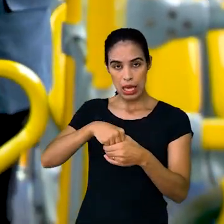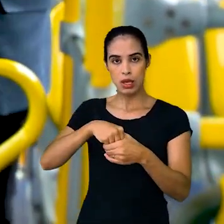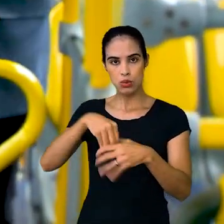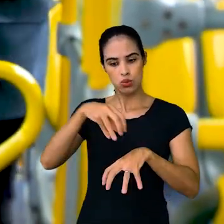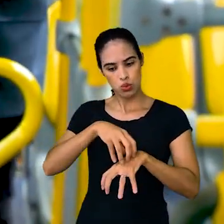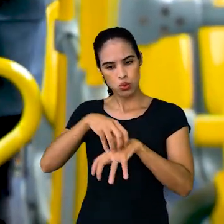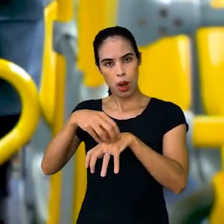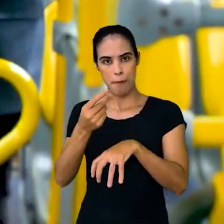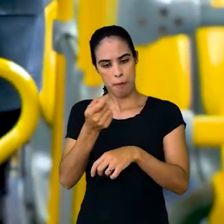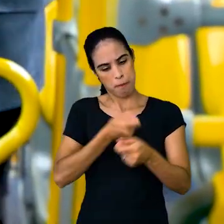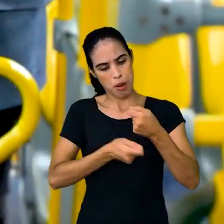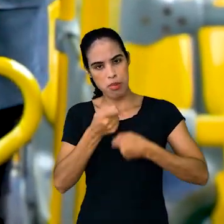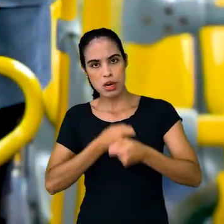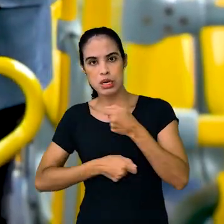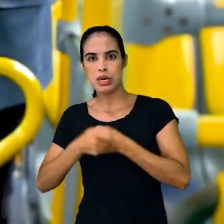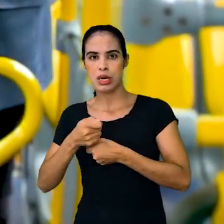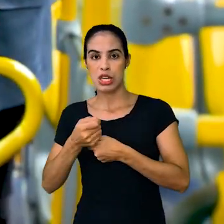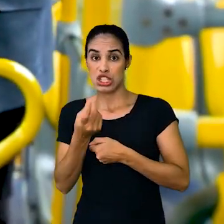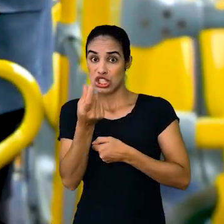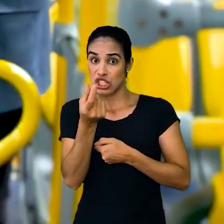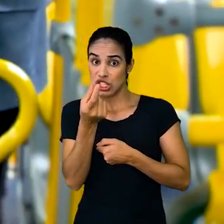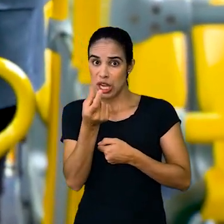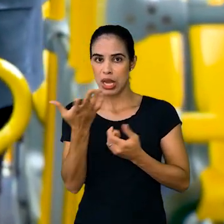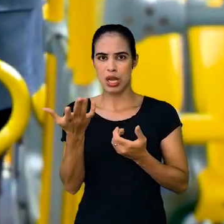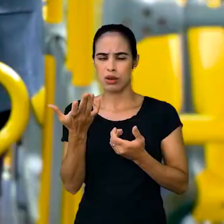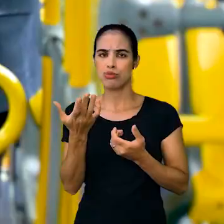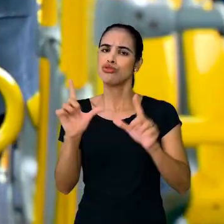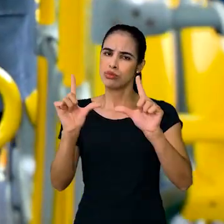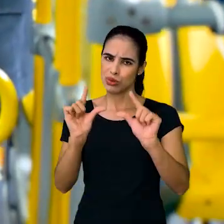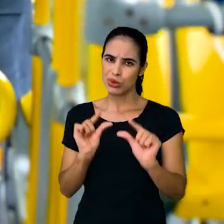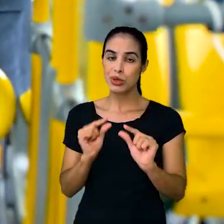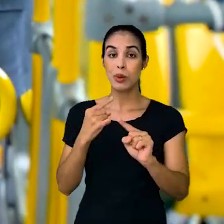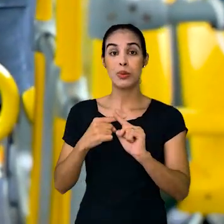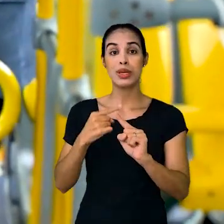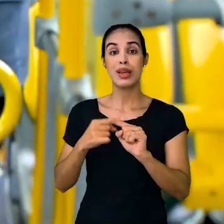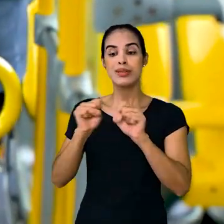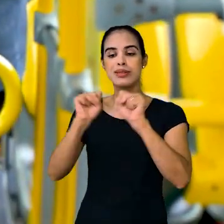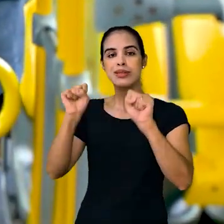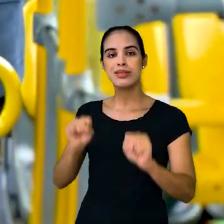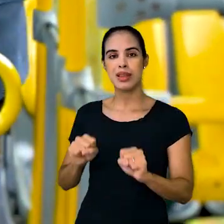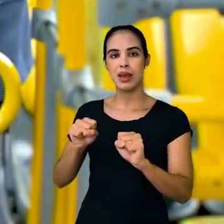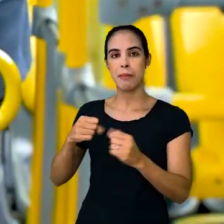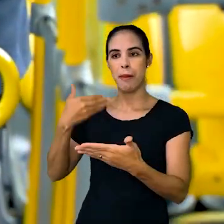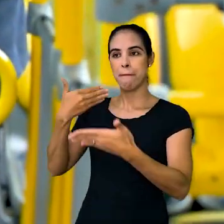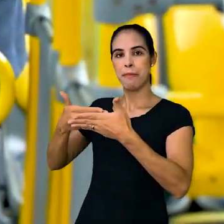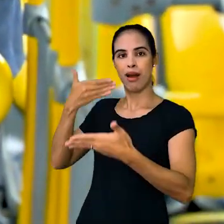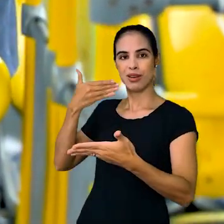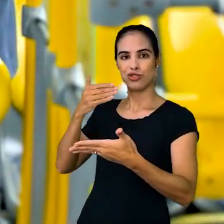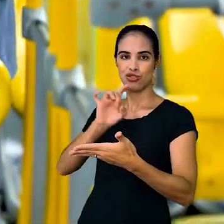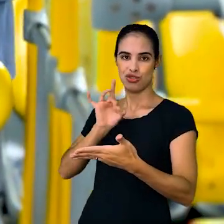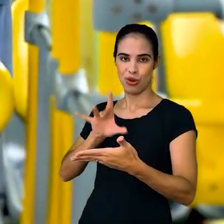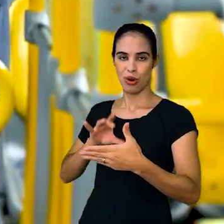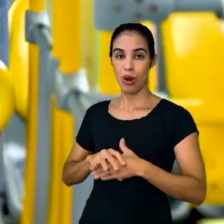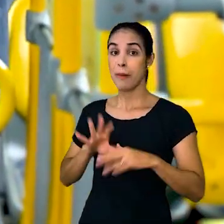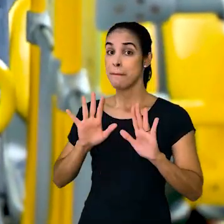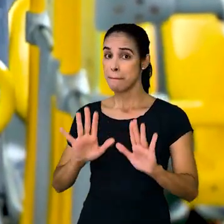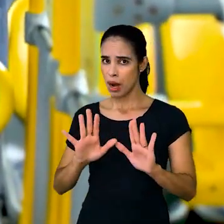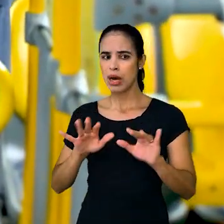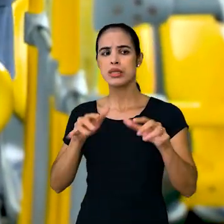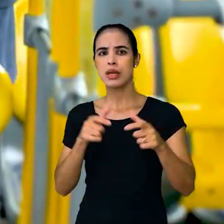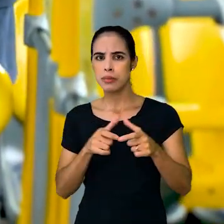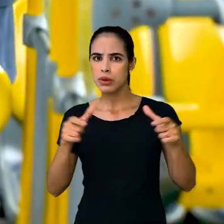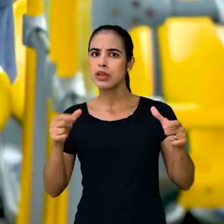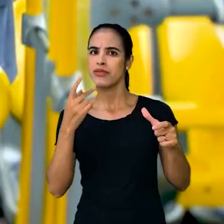ter diminuído por conta do sistema eletrônico de pagamento de passagem, os riscos continuam. Os relatos são